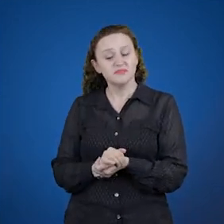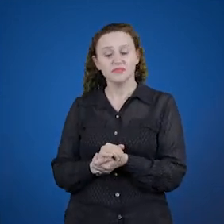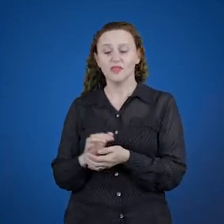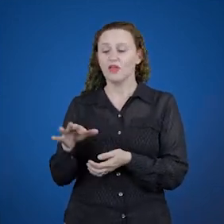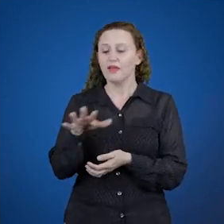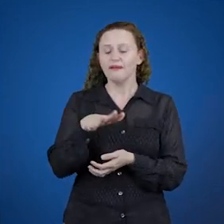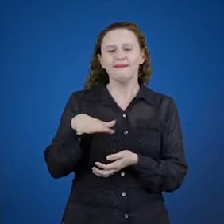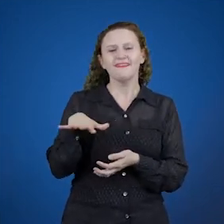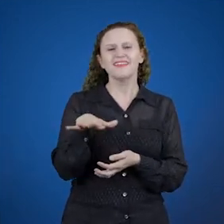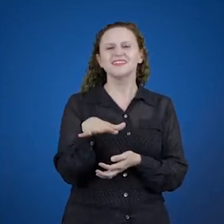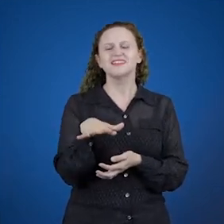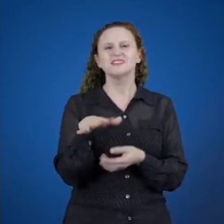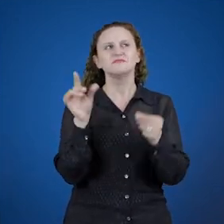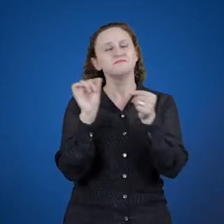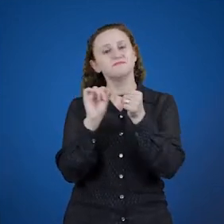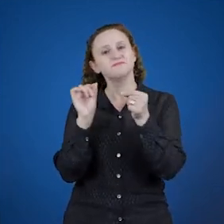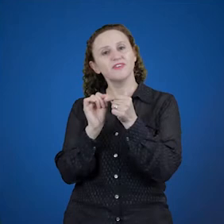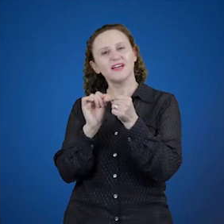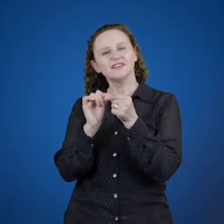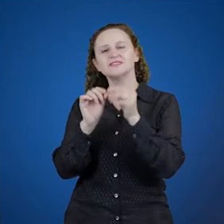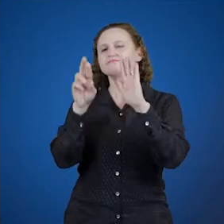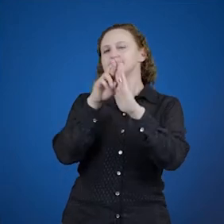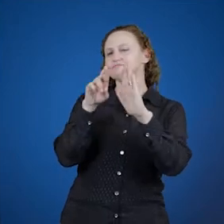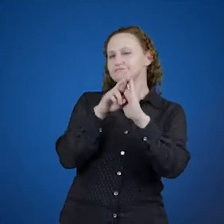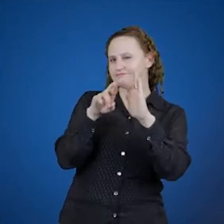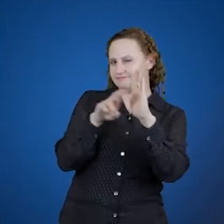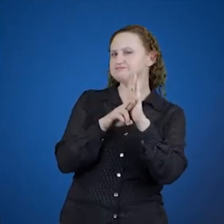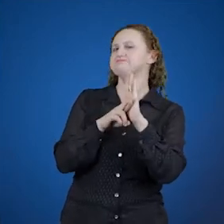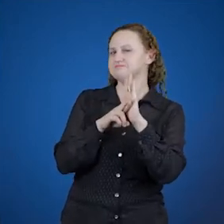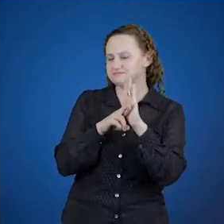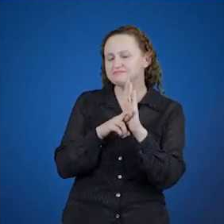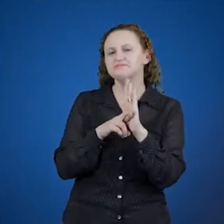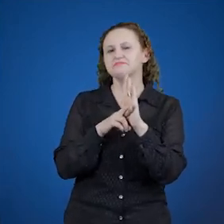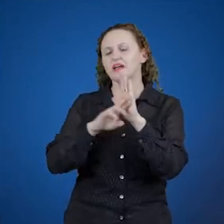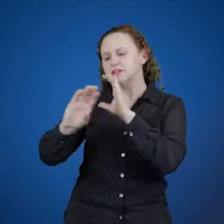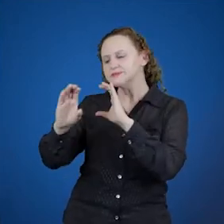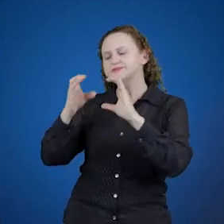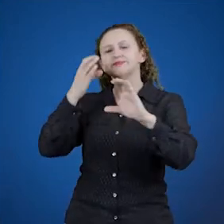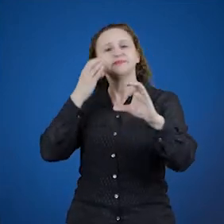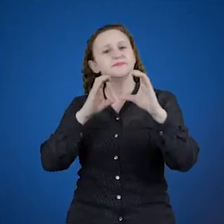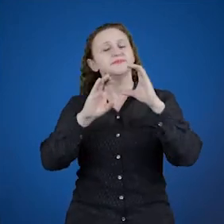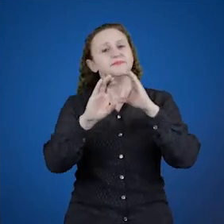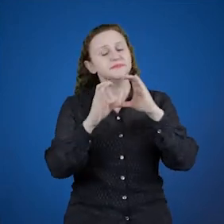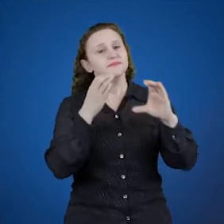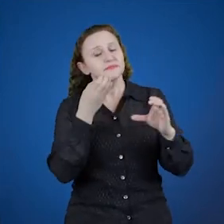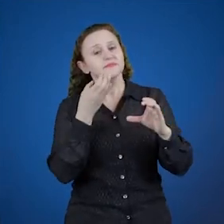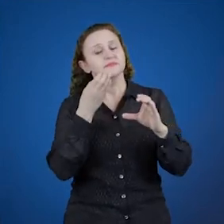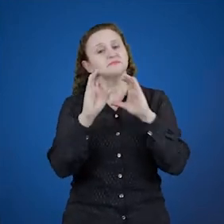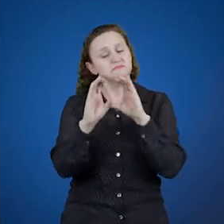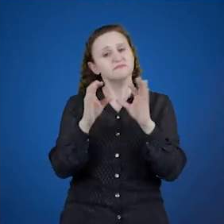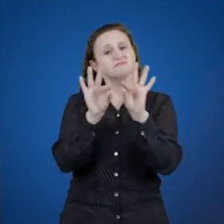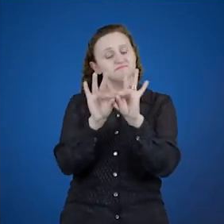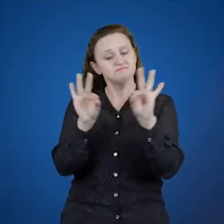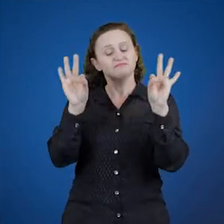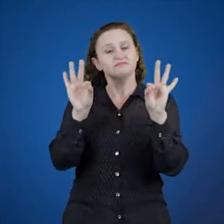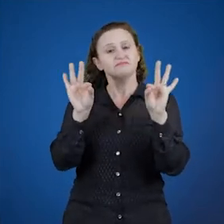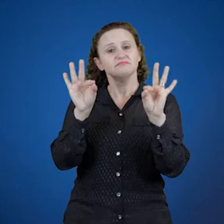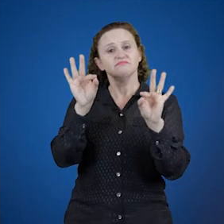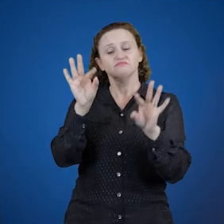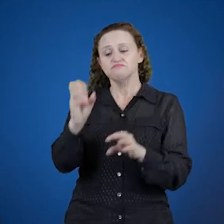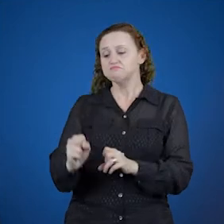bem entre eles adotaram um código para se comunicar deixa uma comunidade simples de